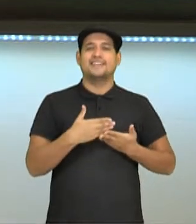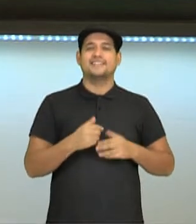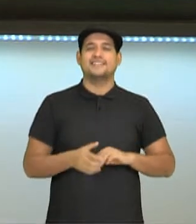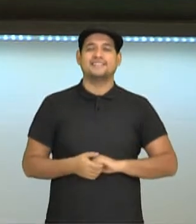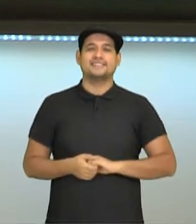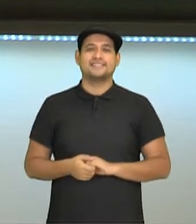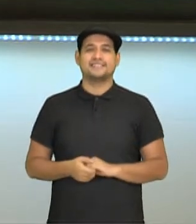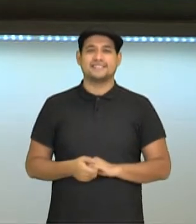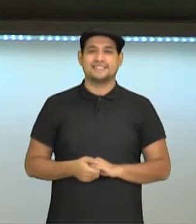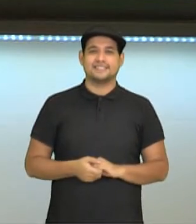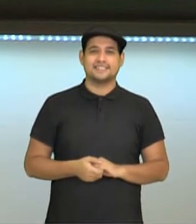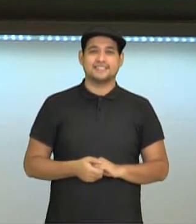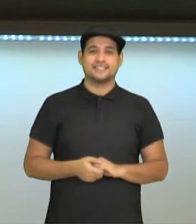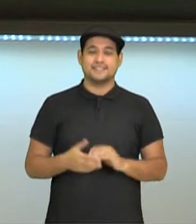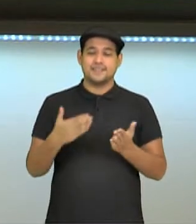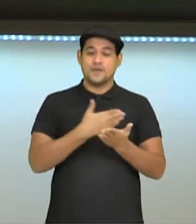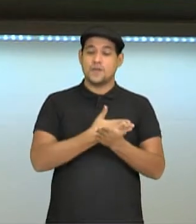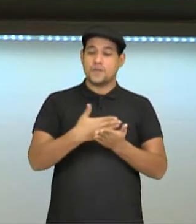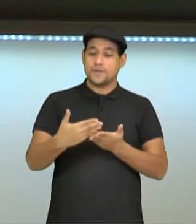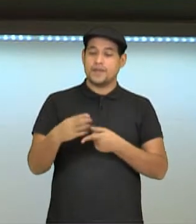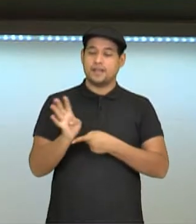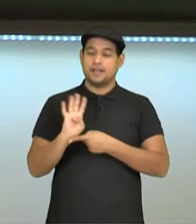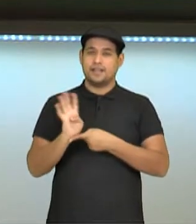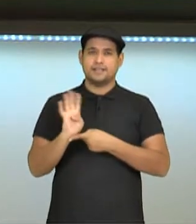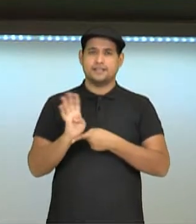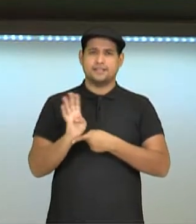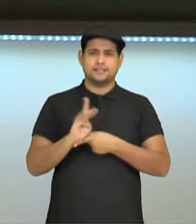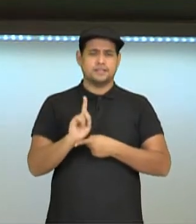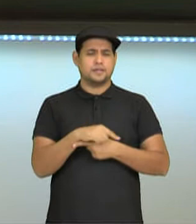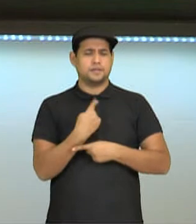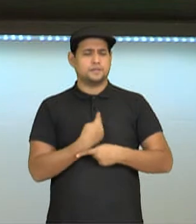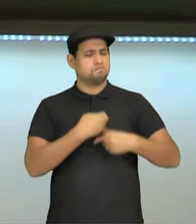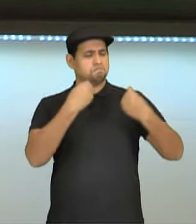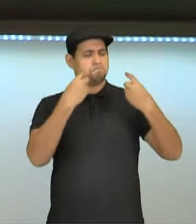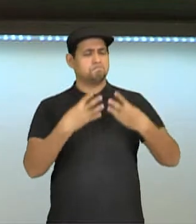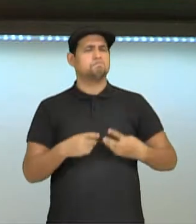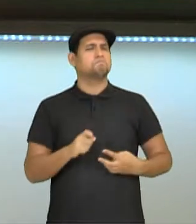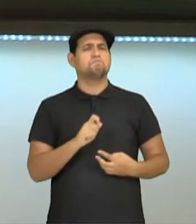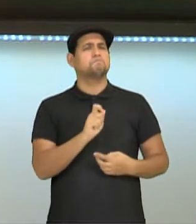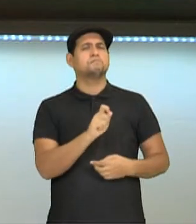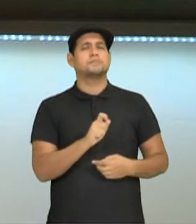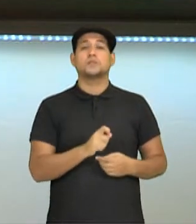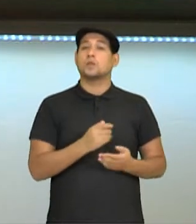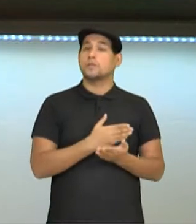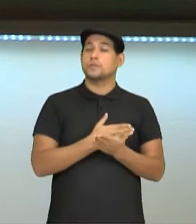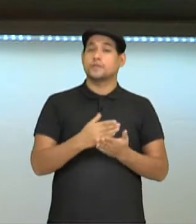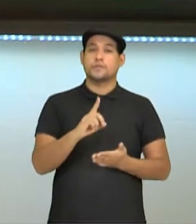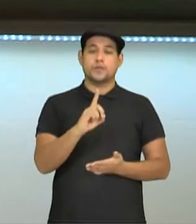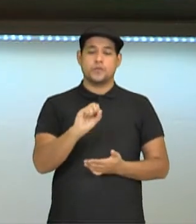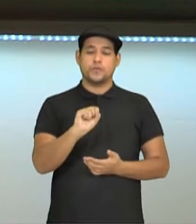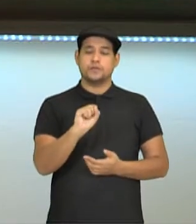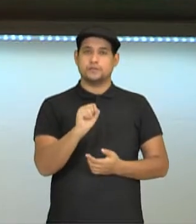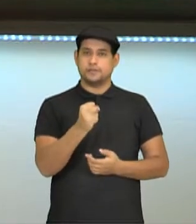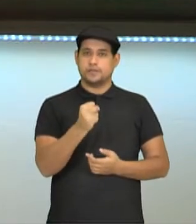Então, o início do cinema, a gente pode dizer que foi lá por volta de